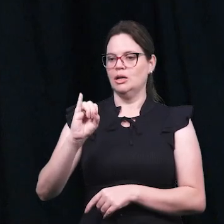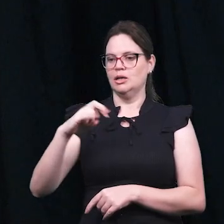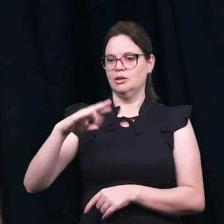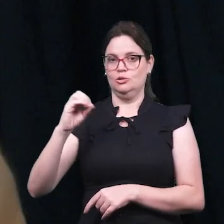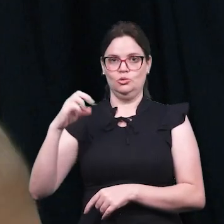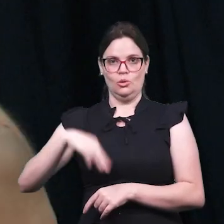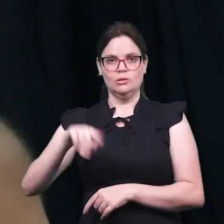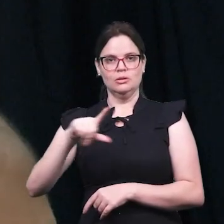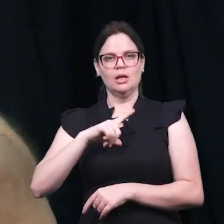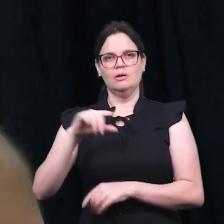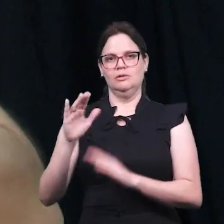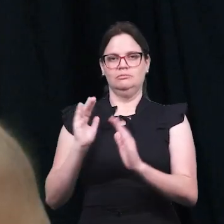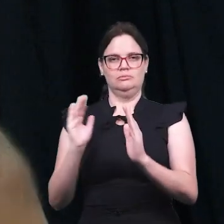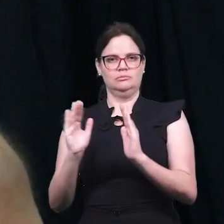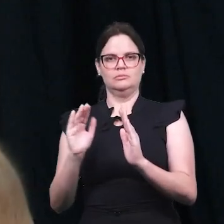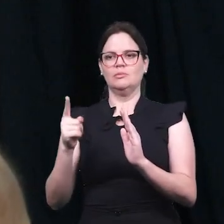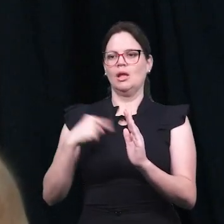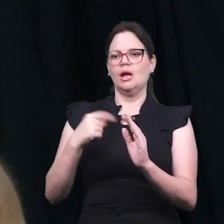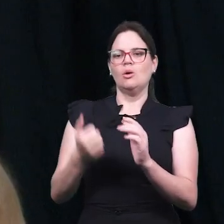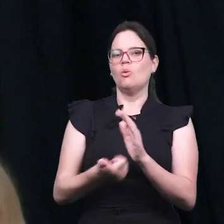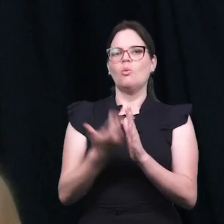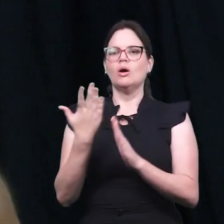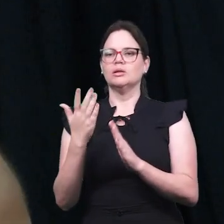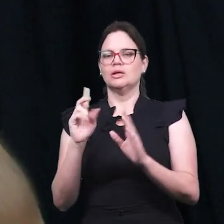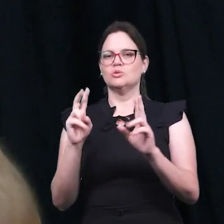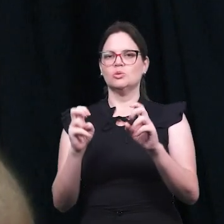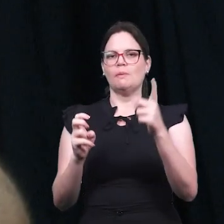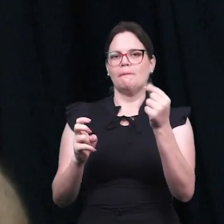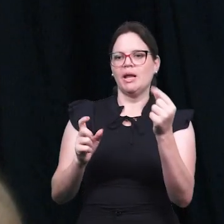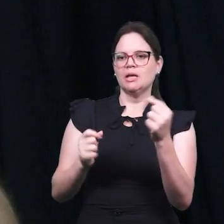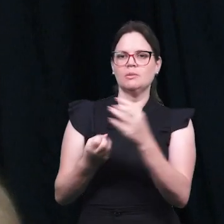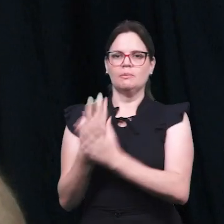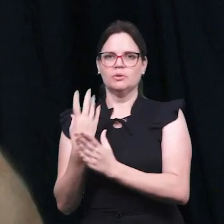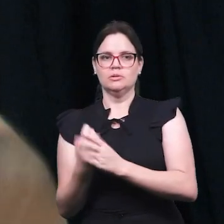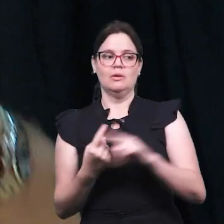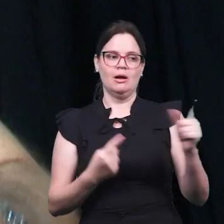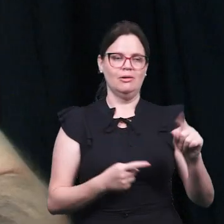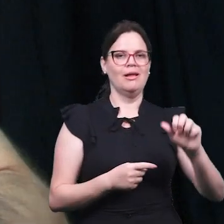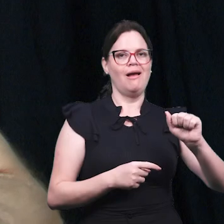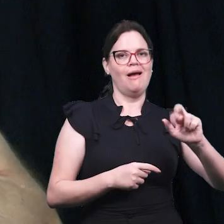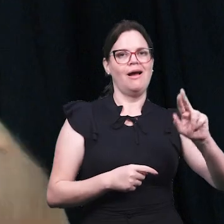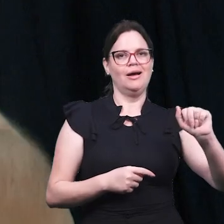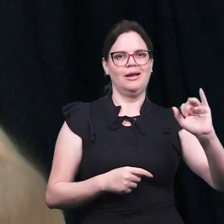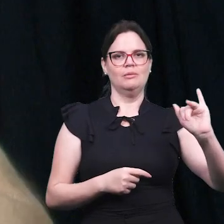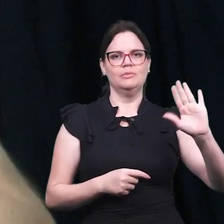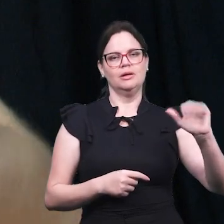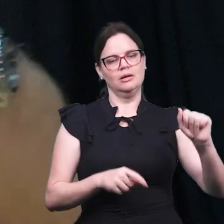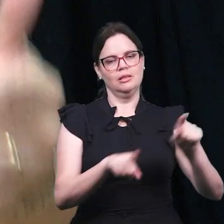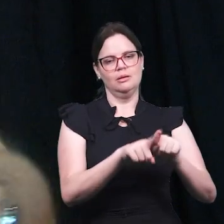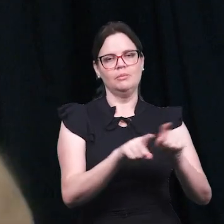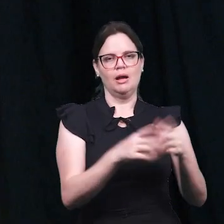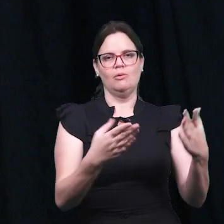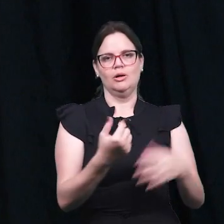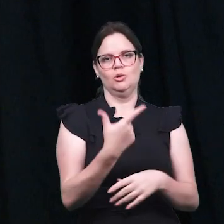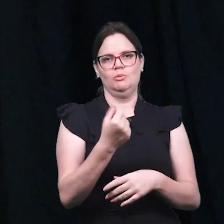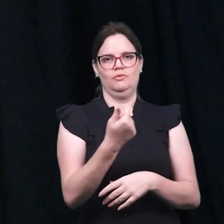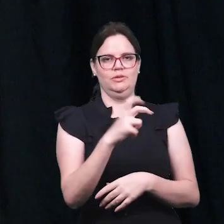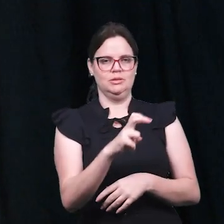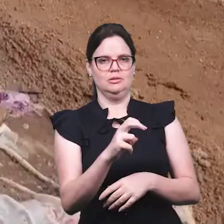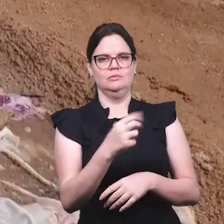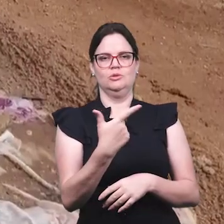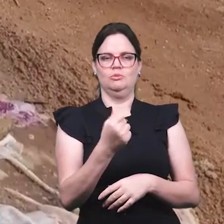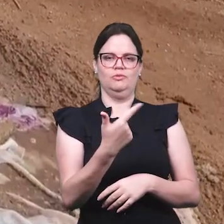ansiedade, nessa conta que não fechava entre produção e preço, a gente vai ver agora no arábica a mesma realidade no ano de 25 e no ano de